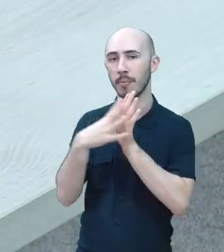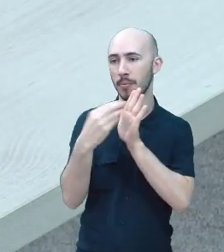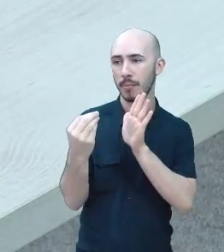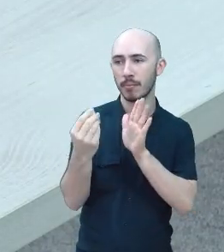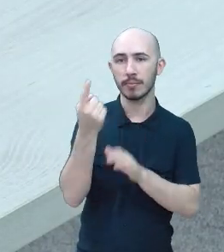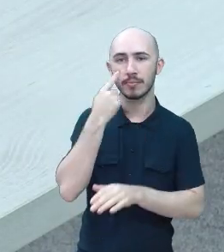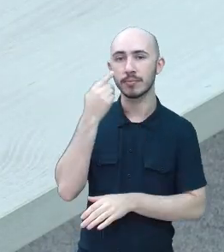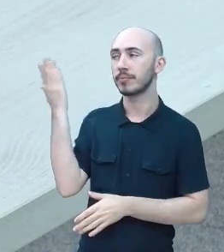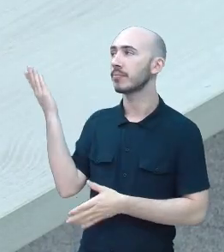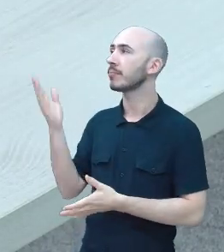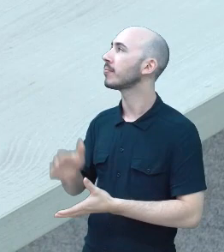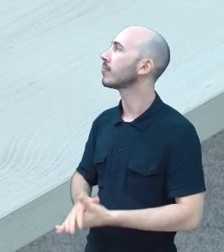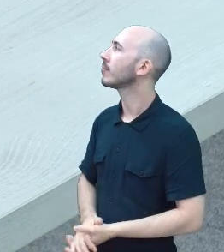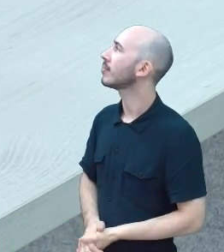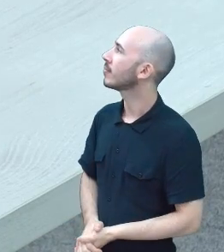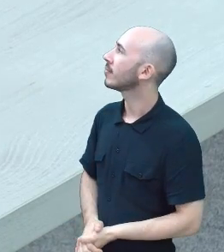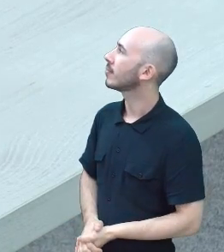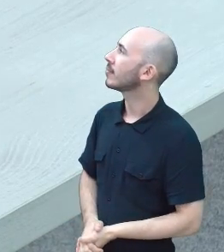assim.